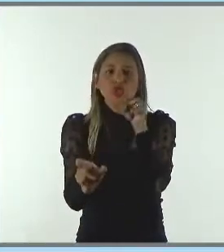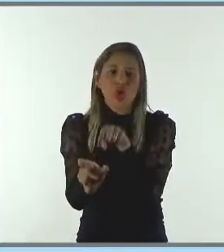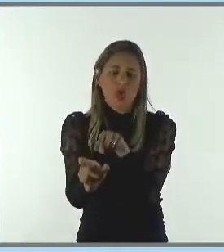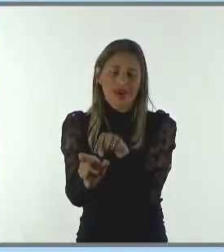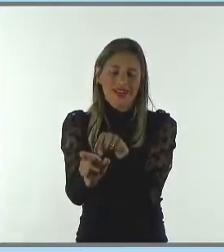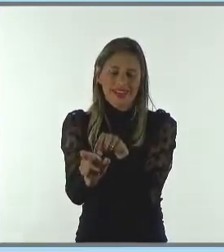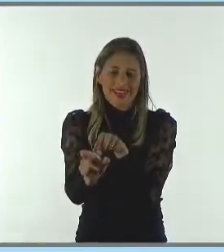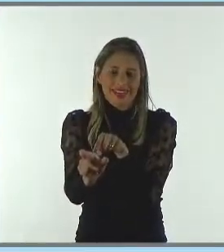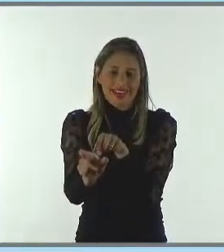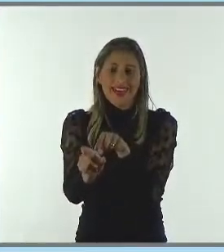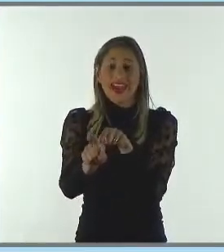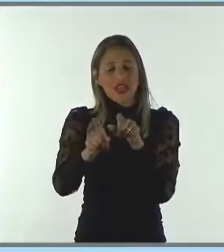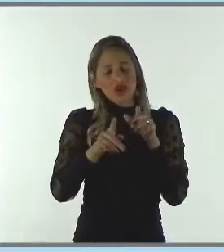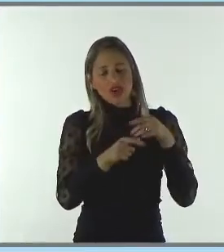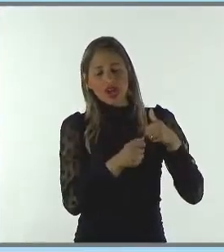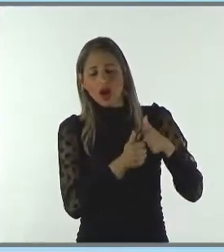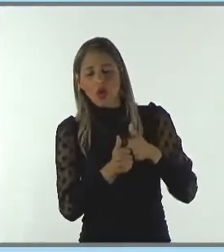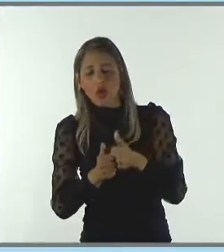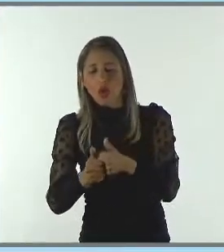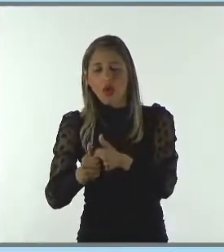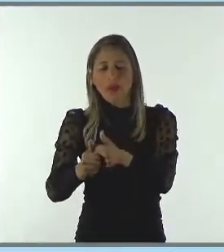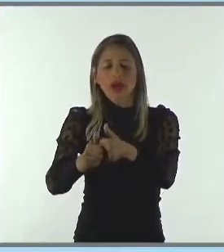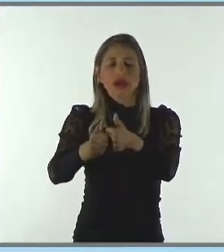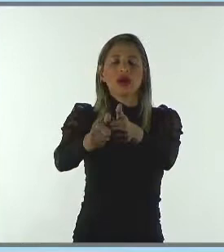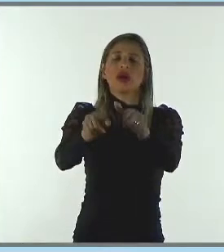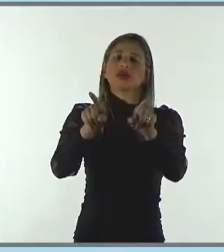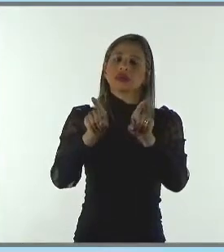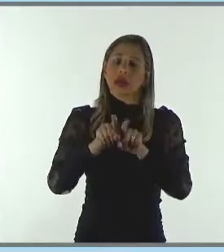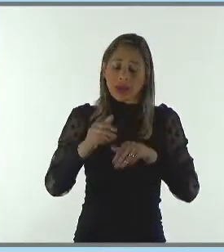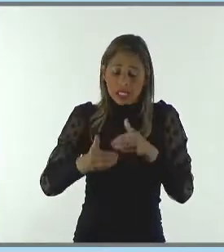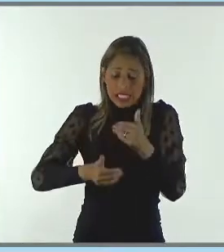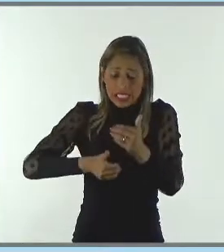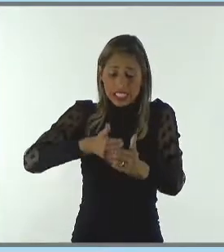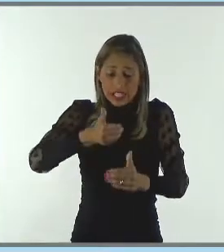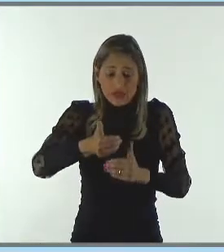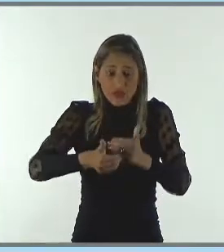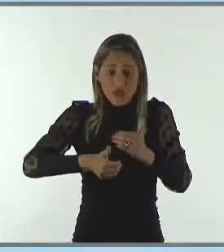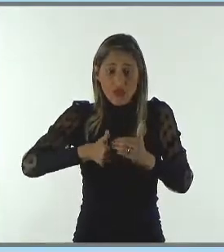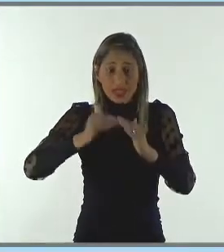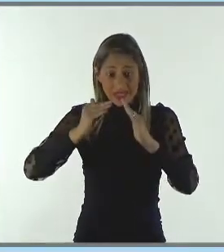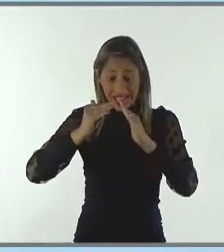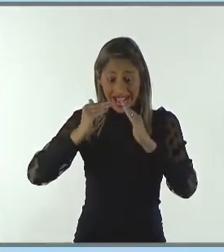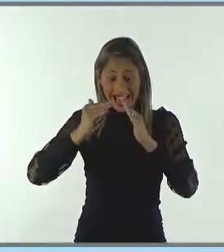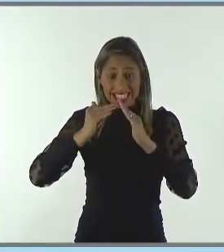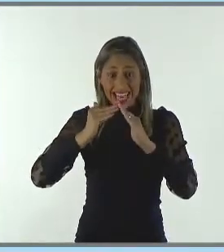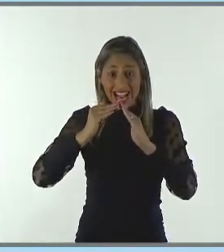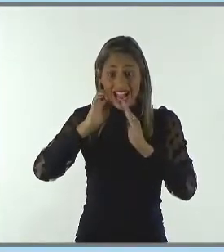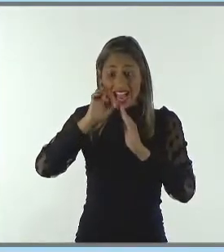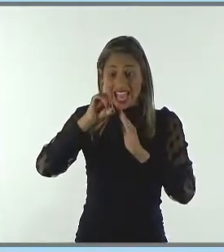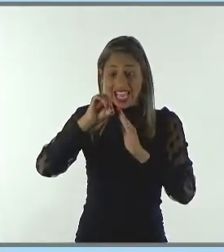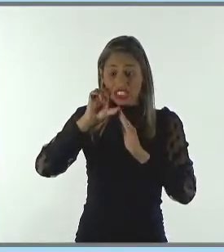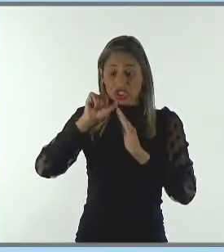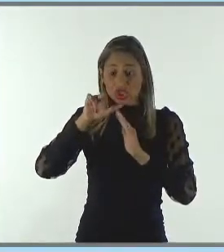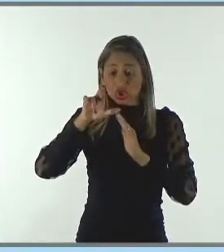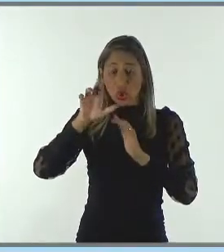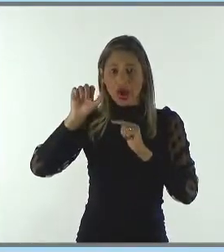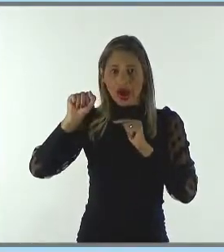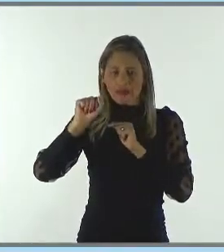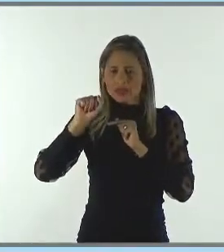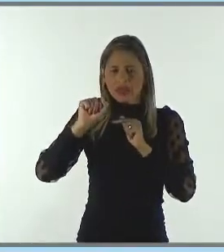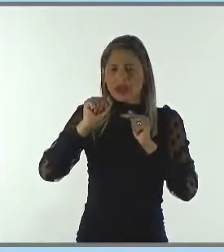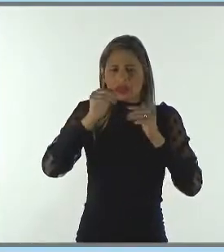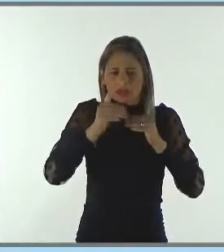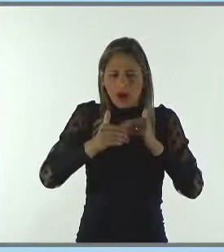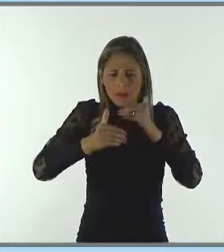e venho acompanhando, na medida do possível, também o desenvolvimento da casa editorial. em várias etapas, em vários momentos, que